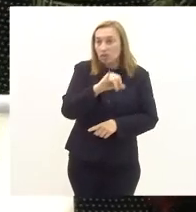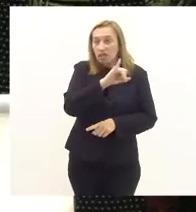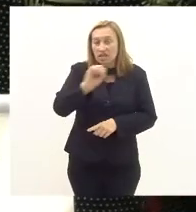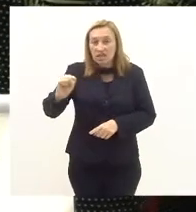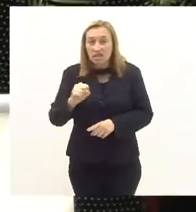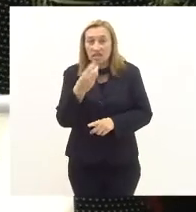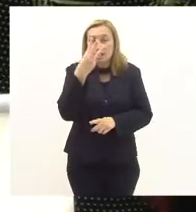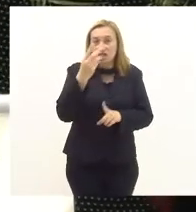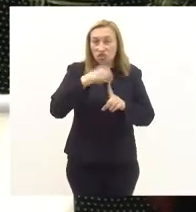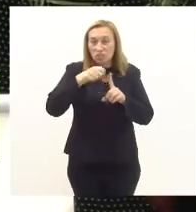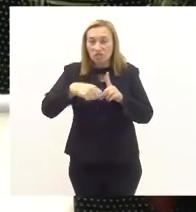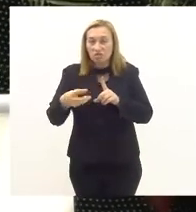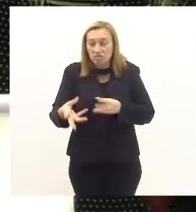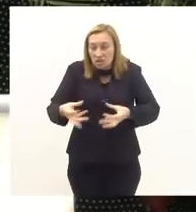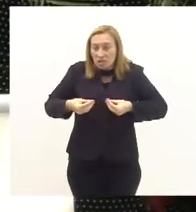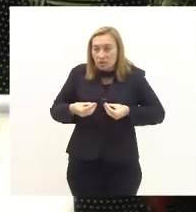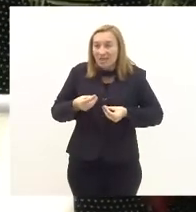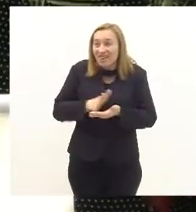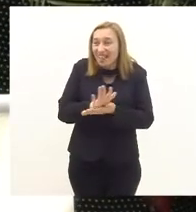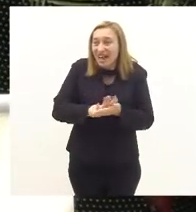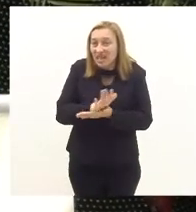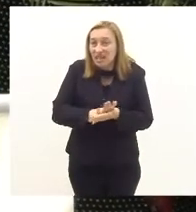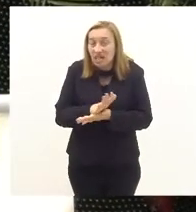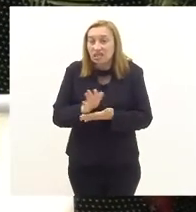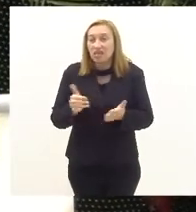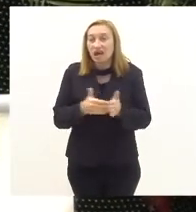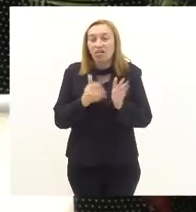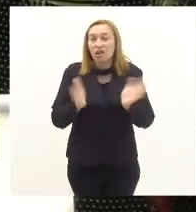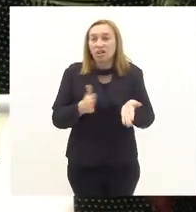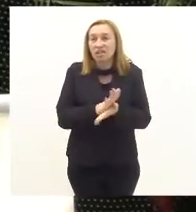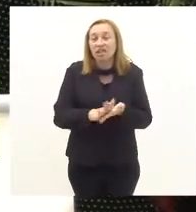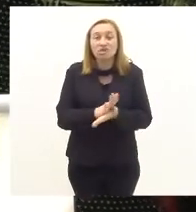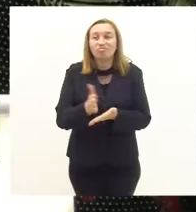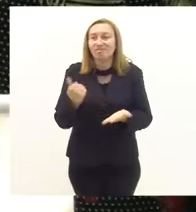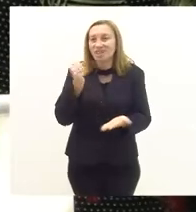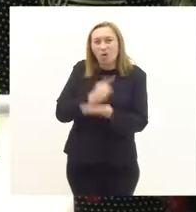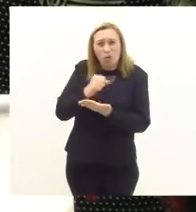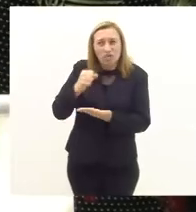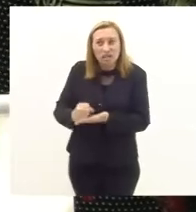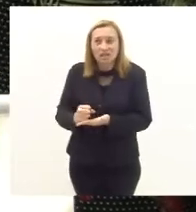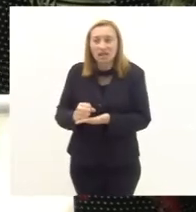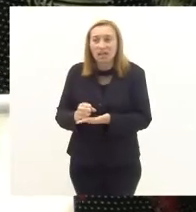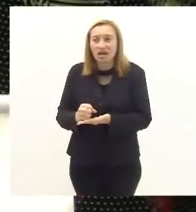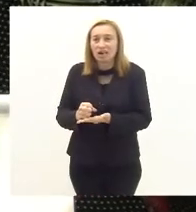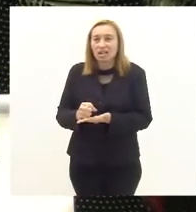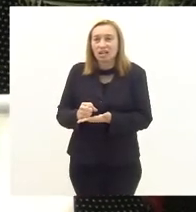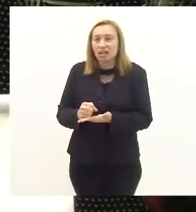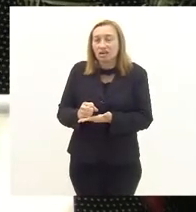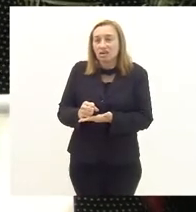receber, e até agora, nada. Então, é isso. Não adianta contratar...